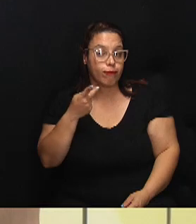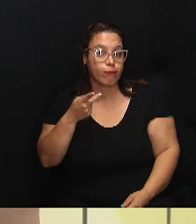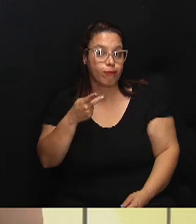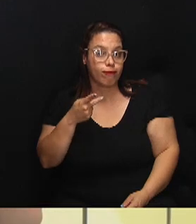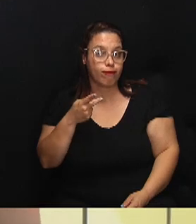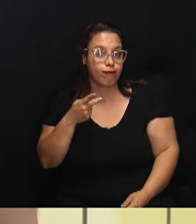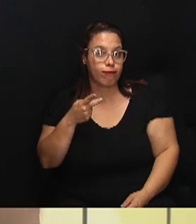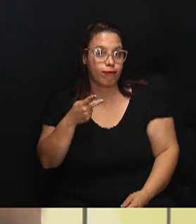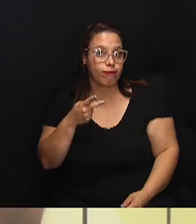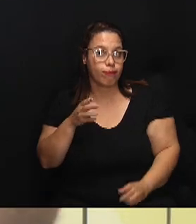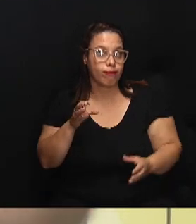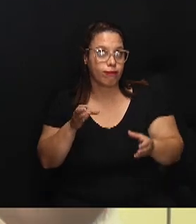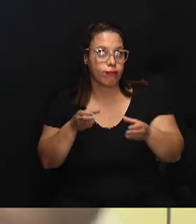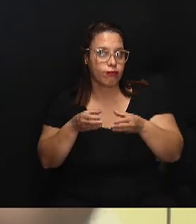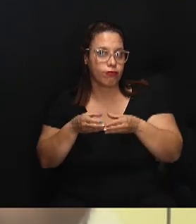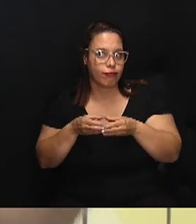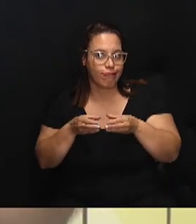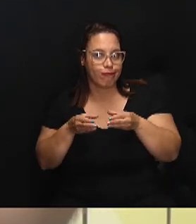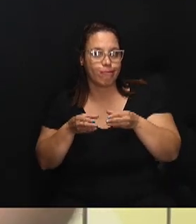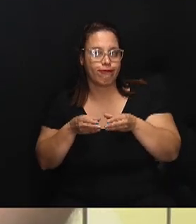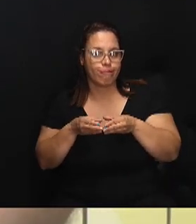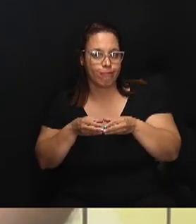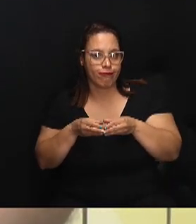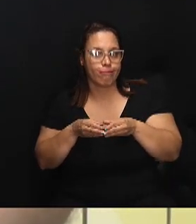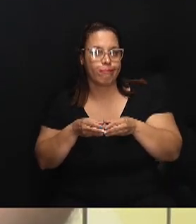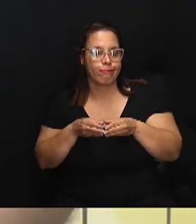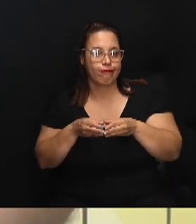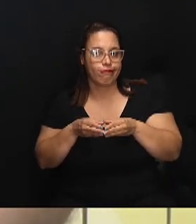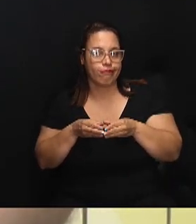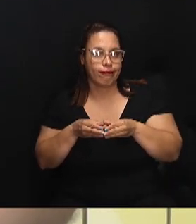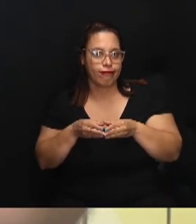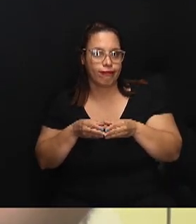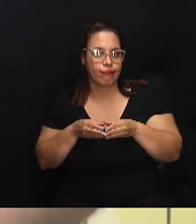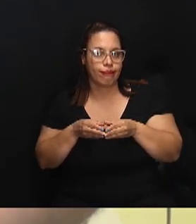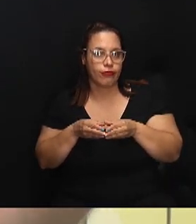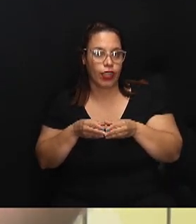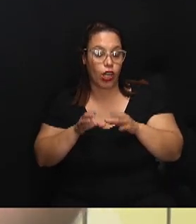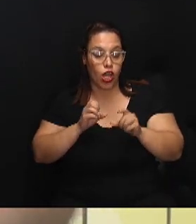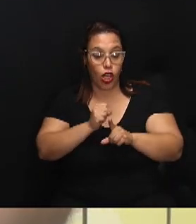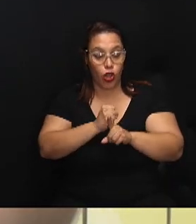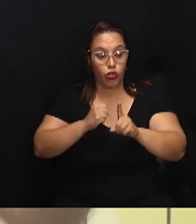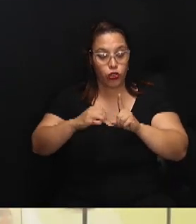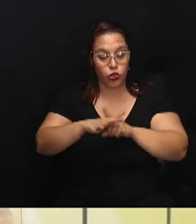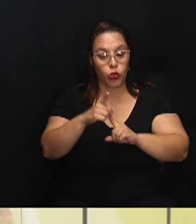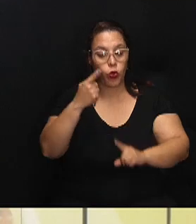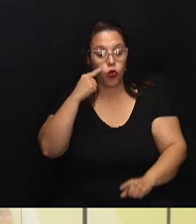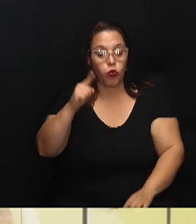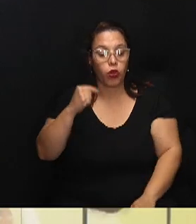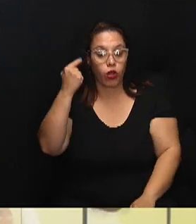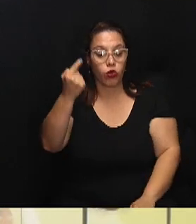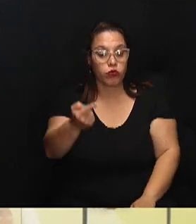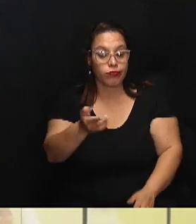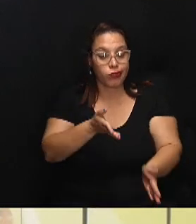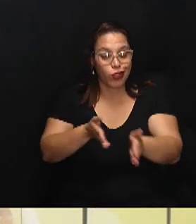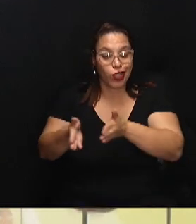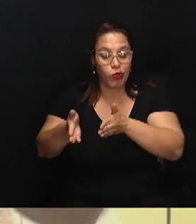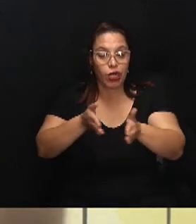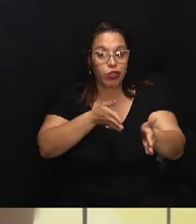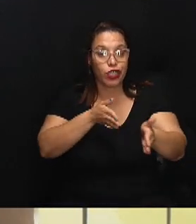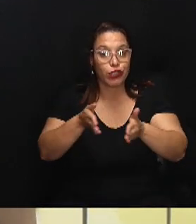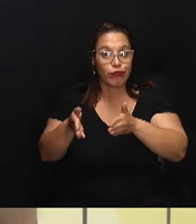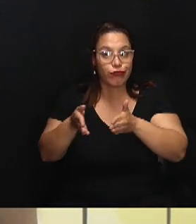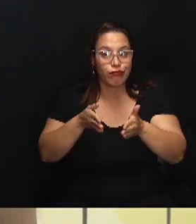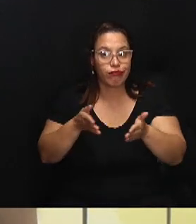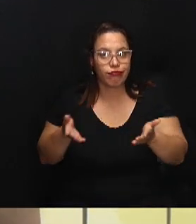polis, né? Da comunidade, né? Então realmente seria a sociedade ver para onde estamos caminhando, né?